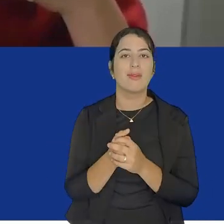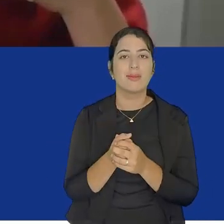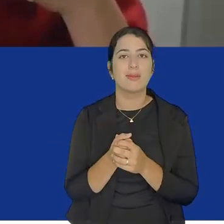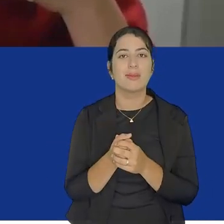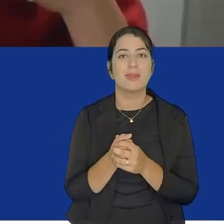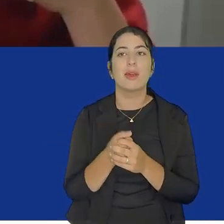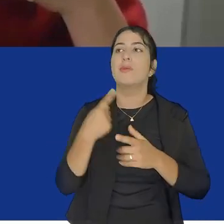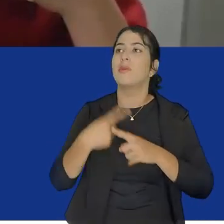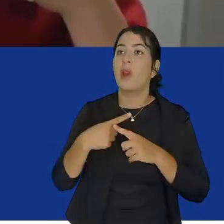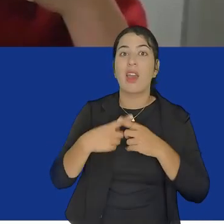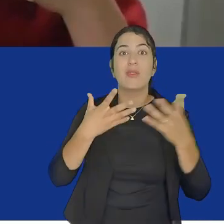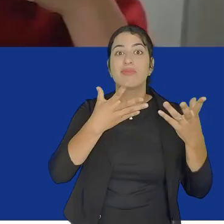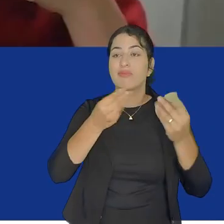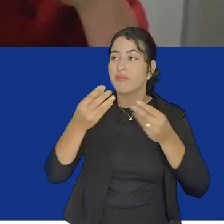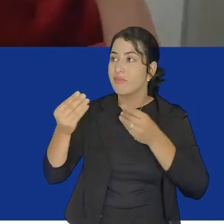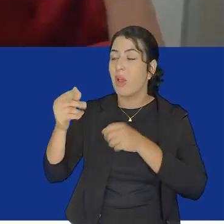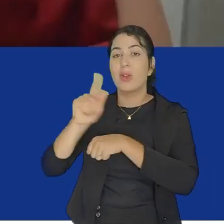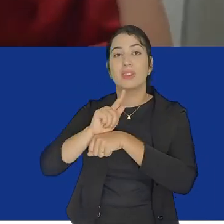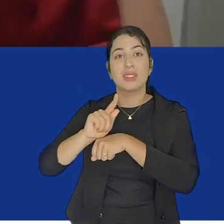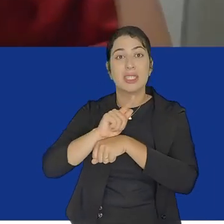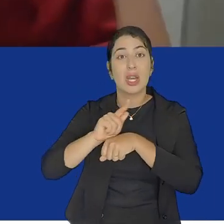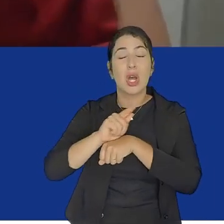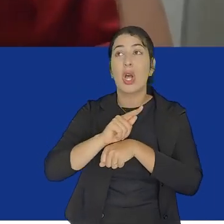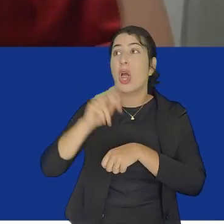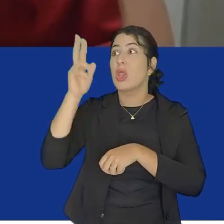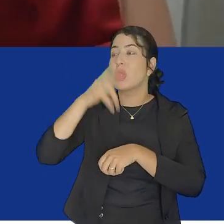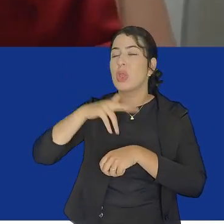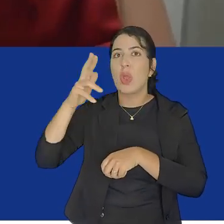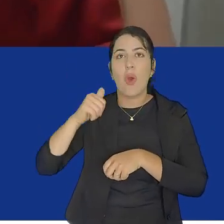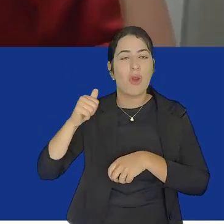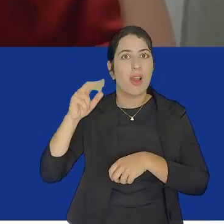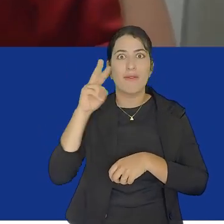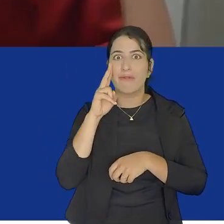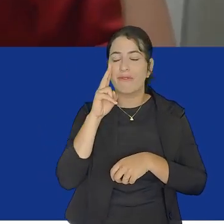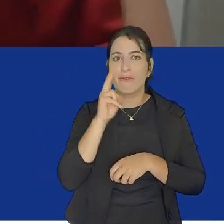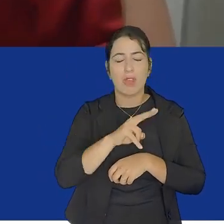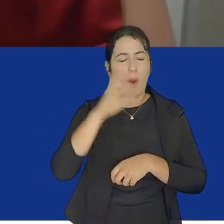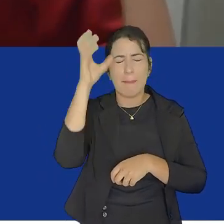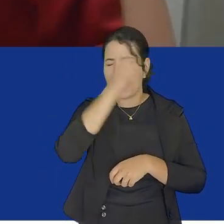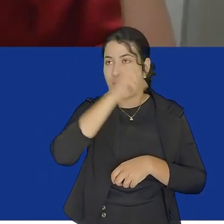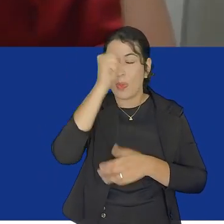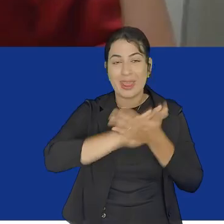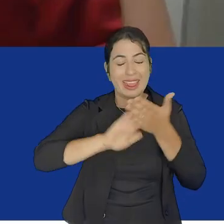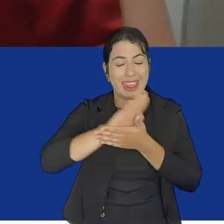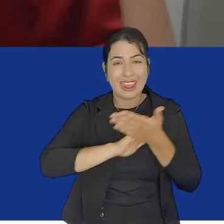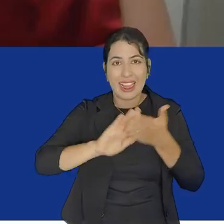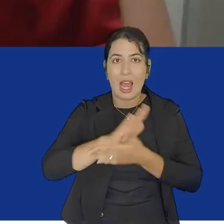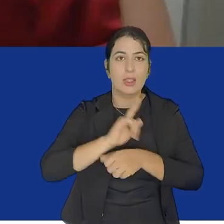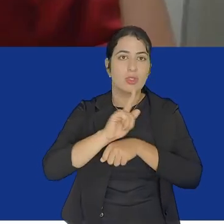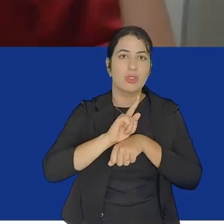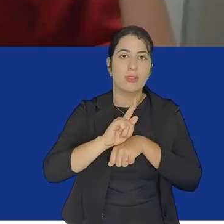são gestores ou lideranças sem nunca terem visto nada de gestão, sem nunca terem tido